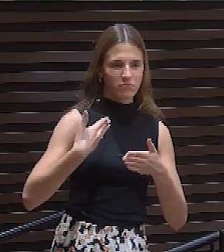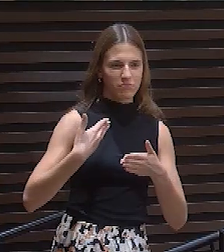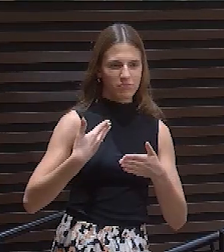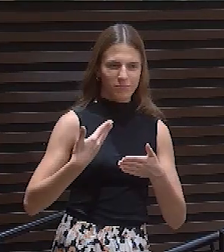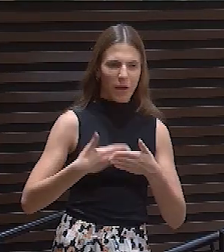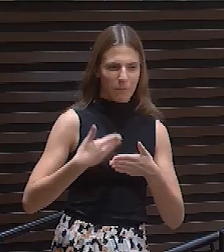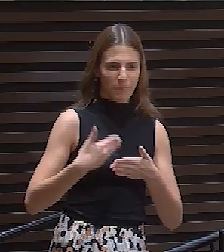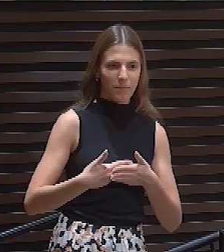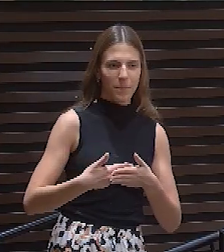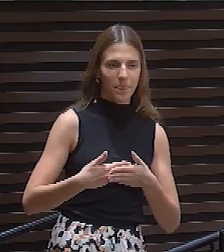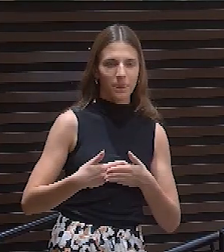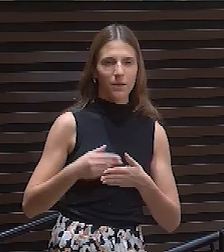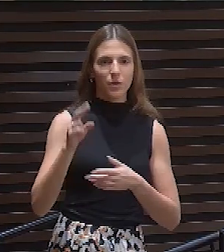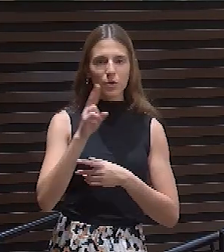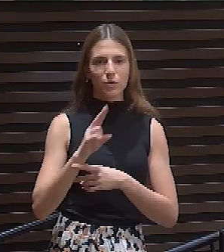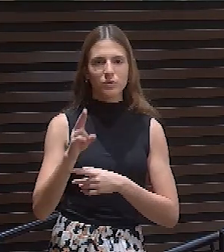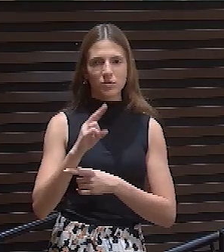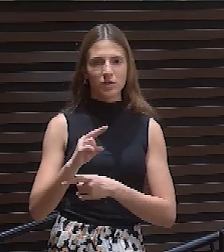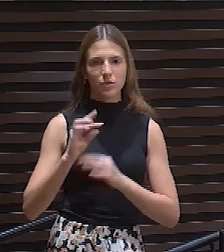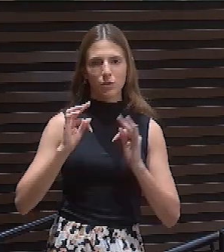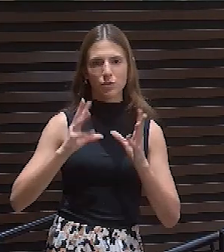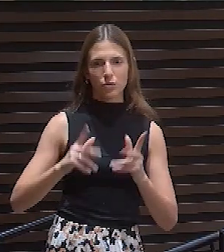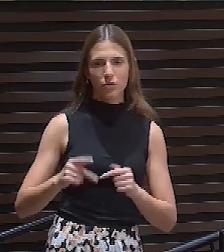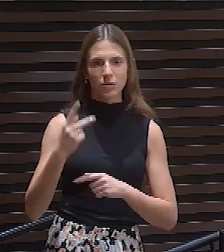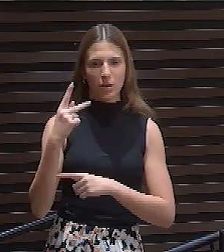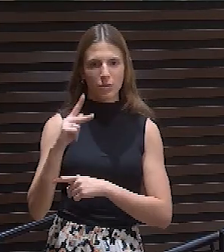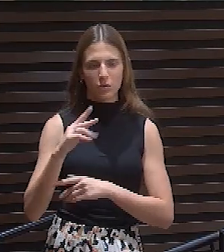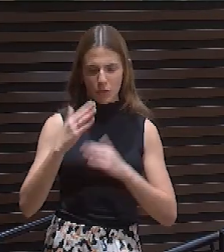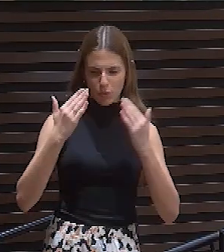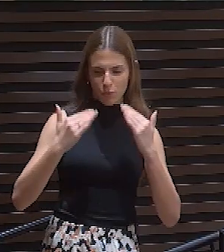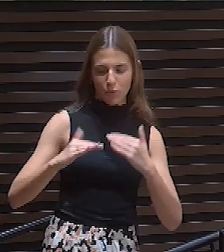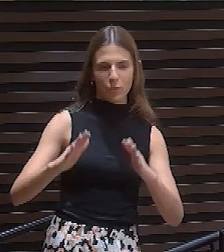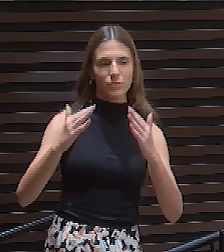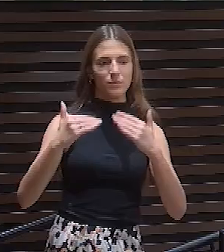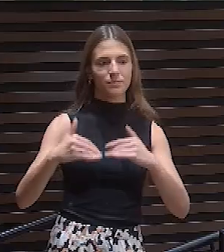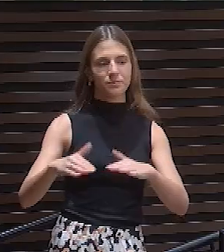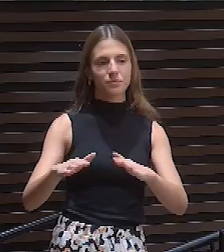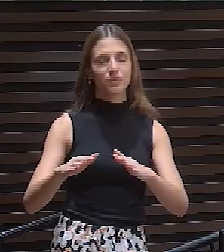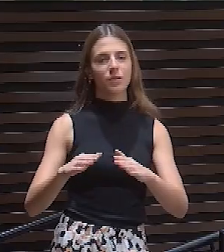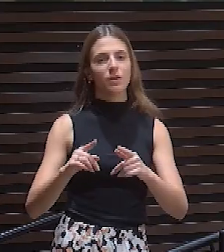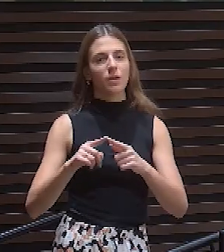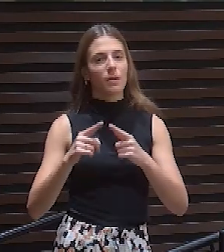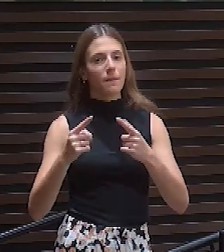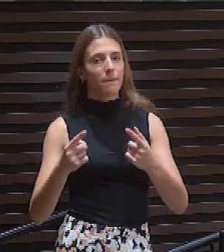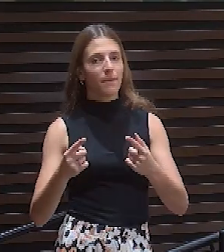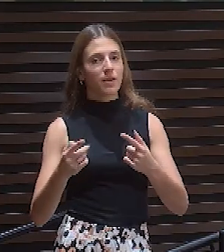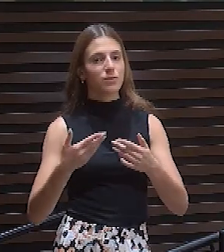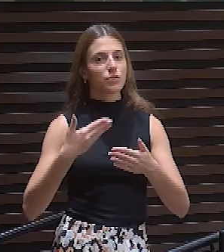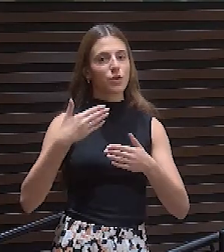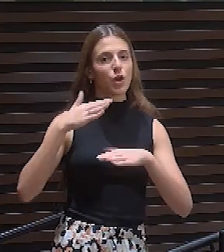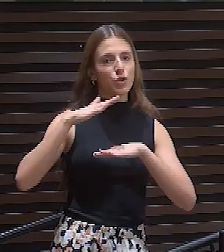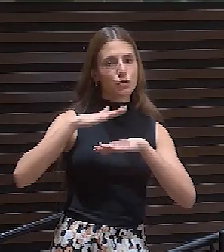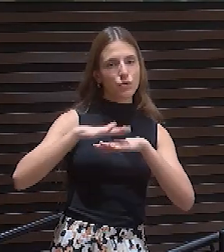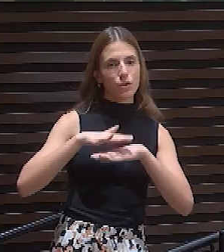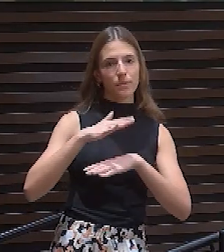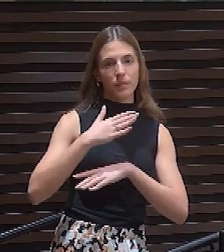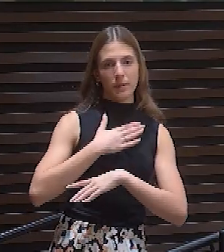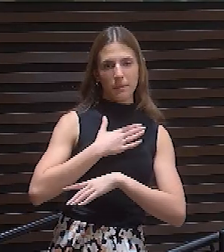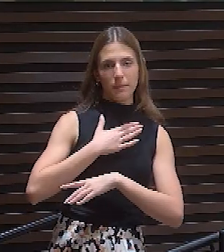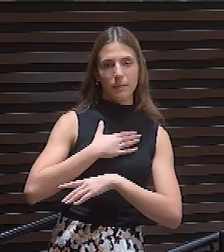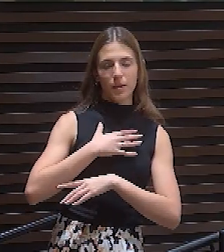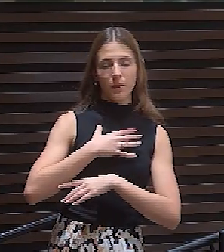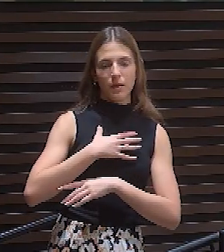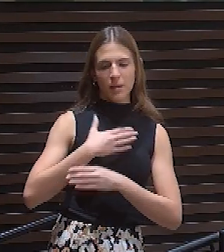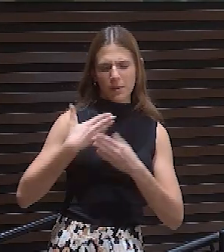esse salmo está fora do contexto dessa palavra, mas é aí, sobre mim pesa a tua ira. Onde foi